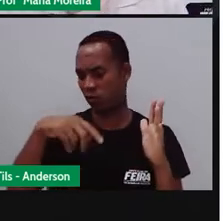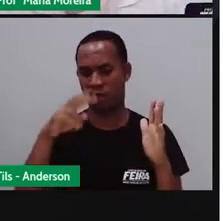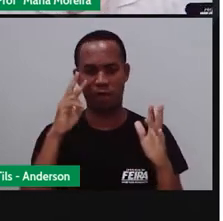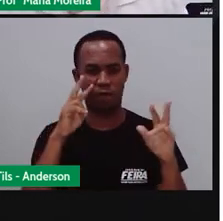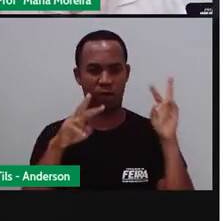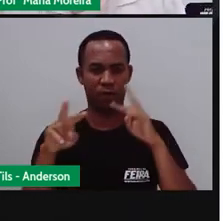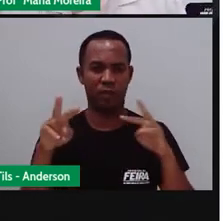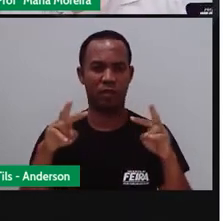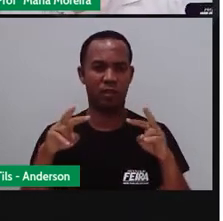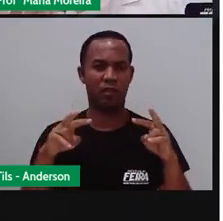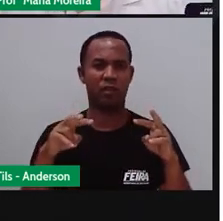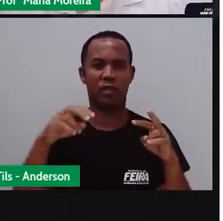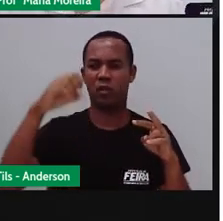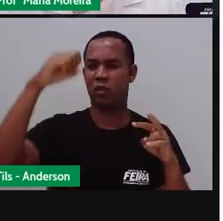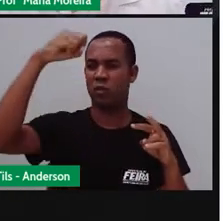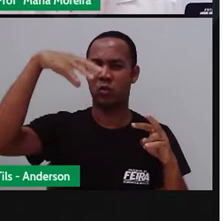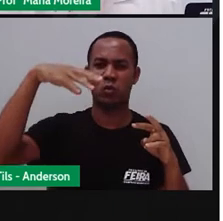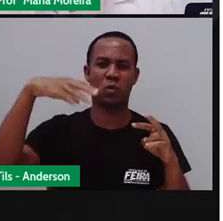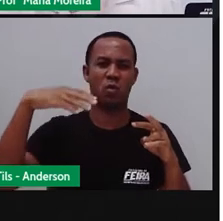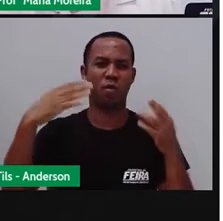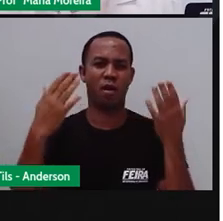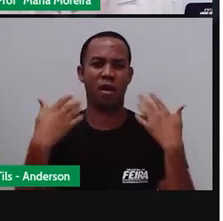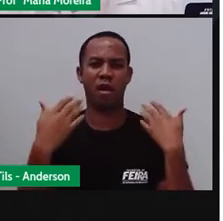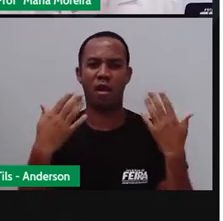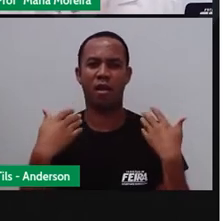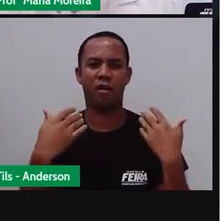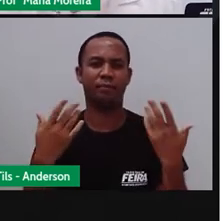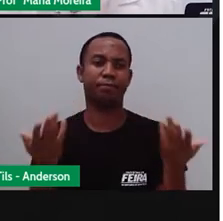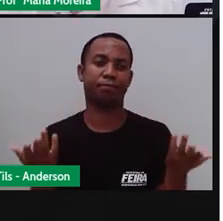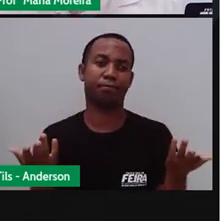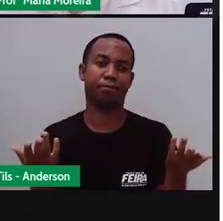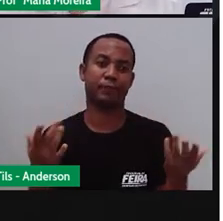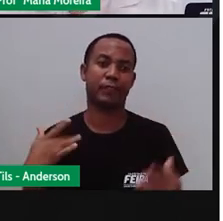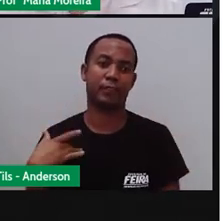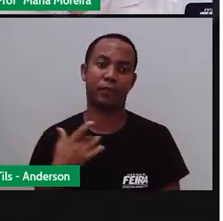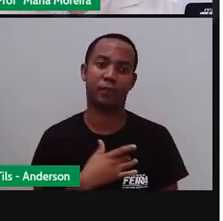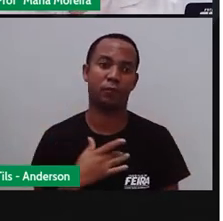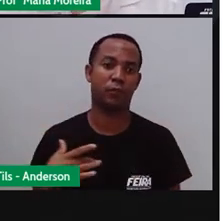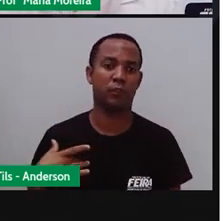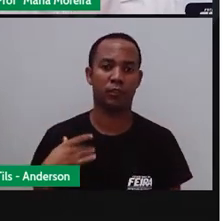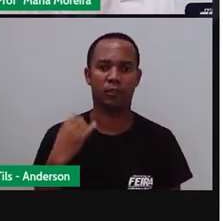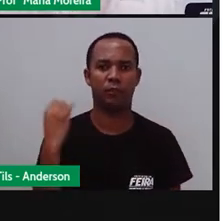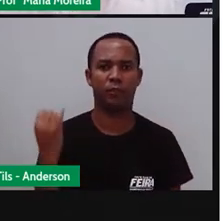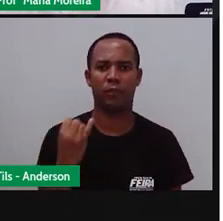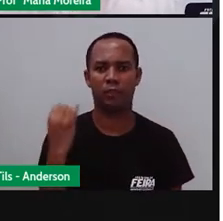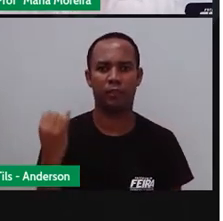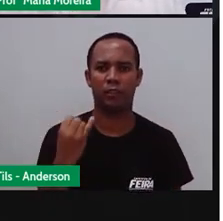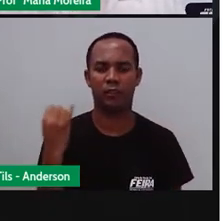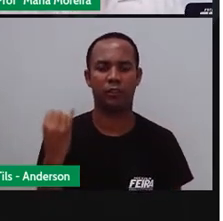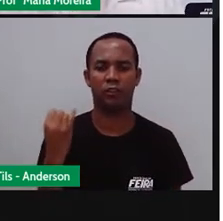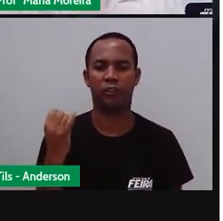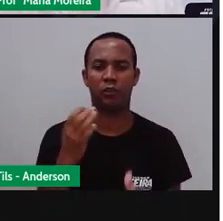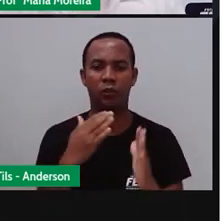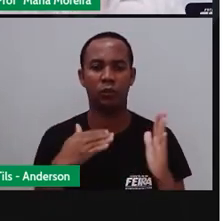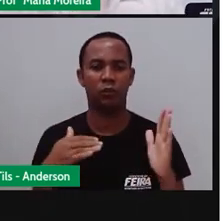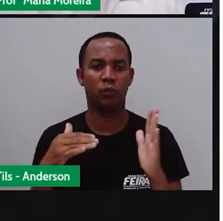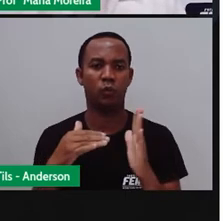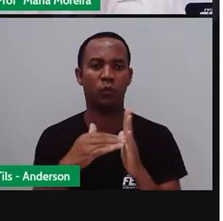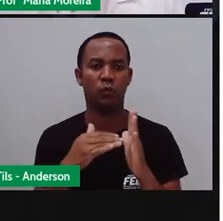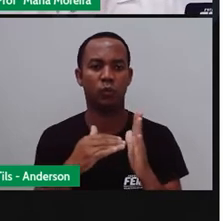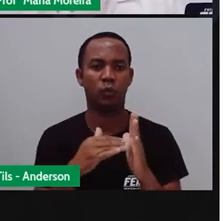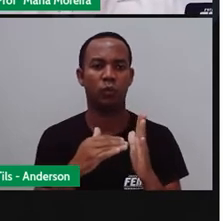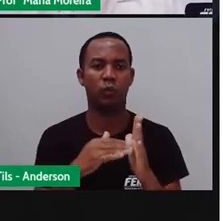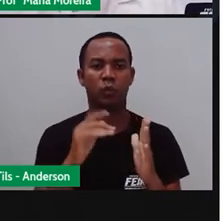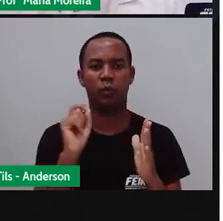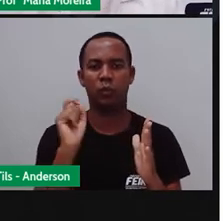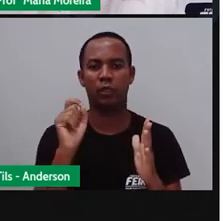os animais, bom, e também o quê? A saúde humana, não é isso? Bom, e tudo isso, né? Essas questões,